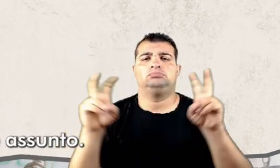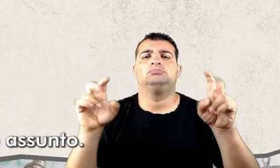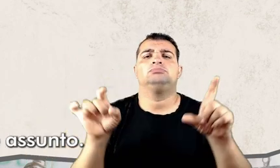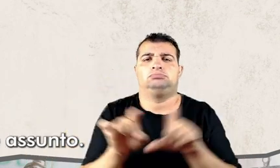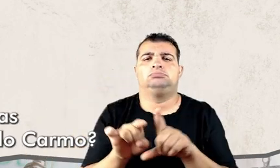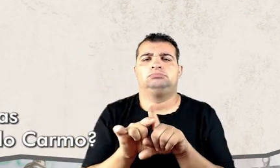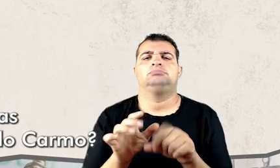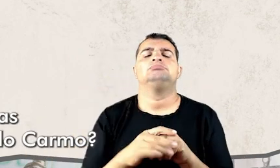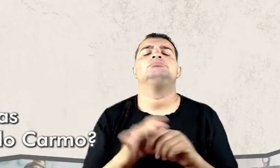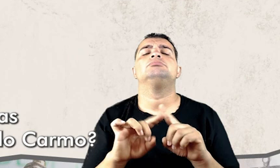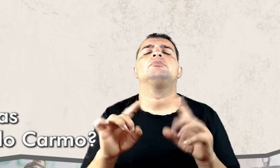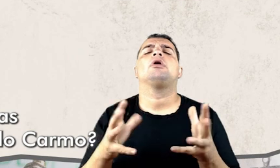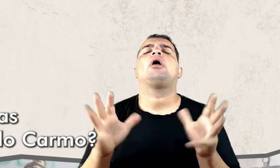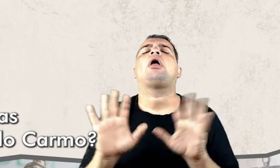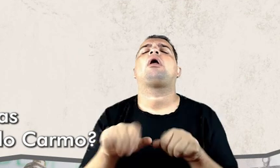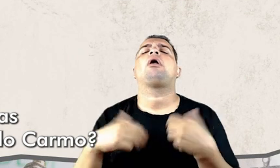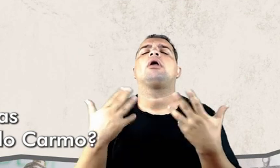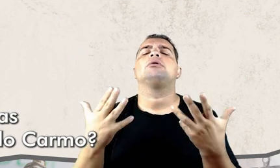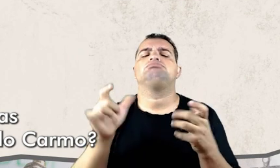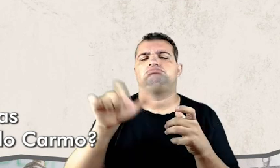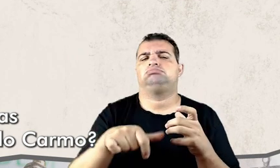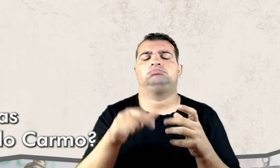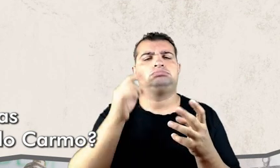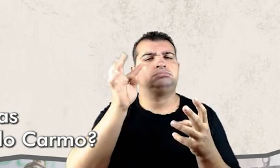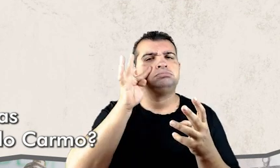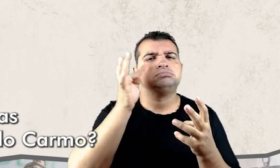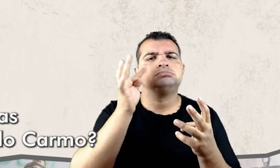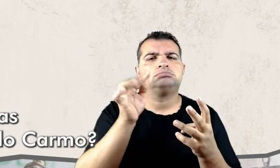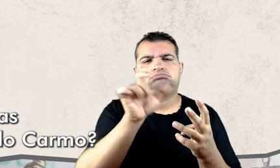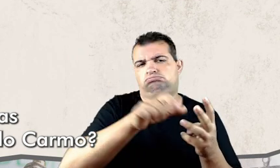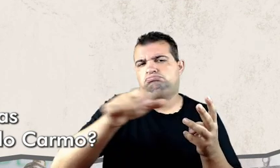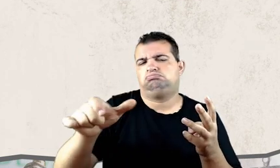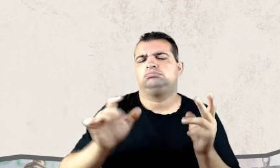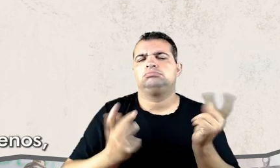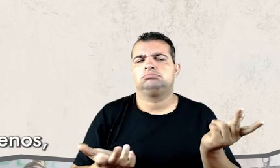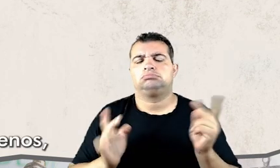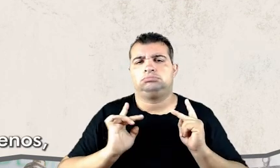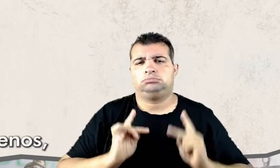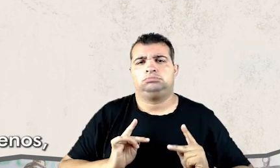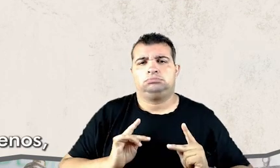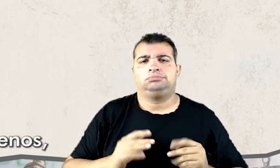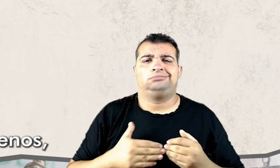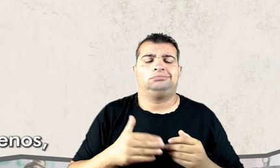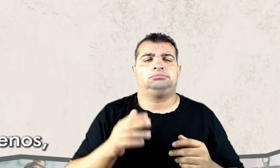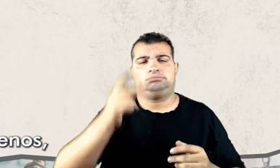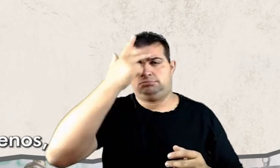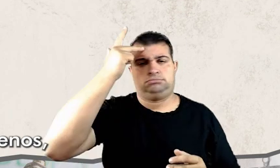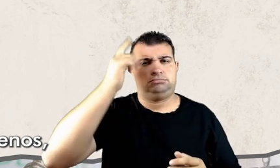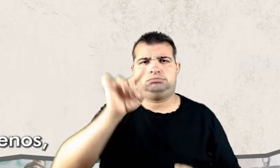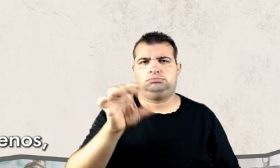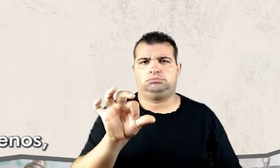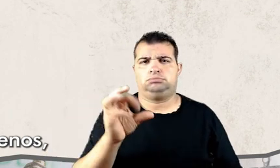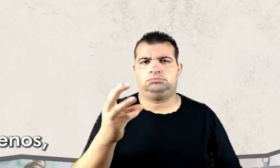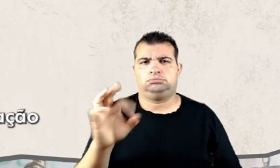também pelo assunto. Mas quem são as psicotécnicas e os psicotécnicos, professora Maria do Carmo? Eram as pessoas que, a partir dos